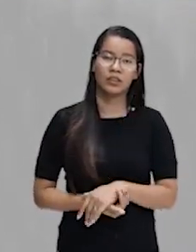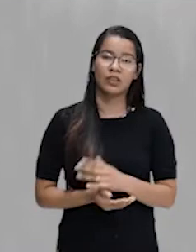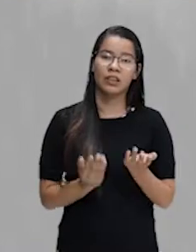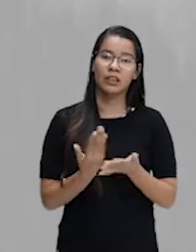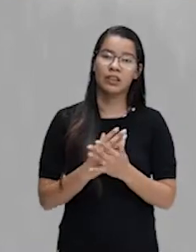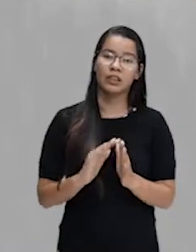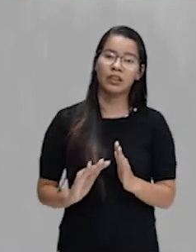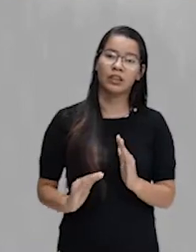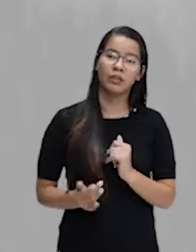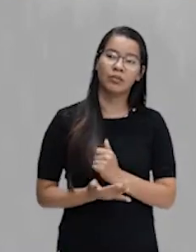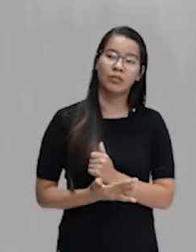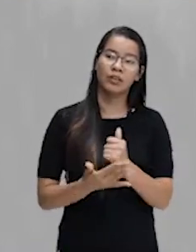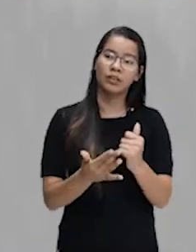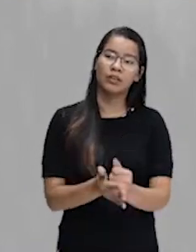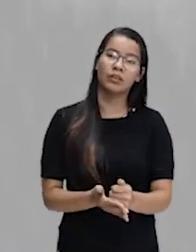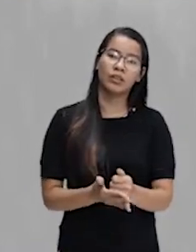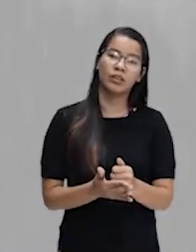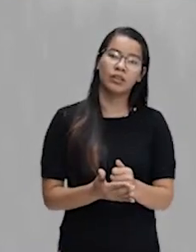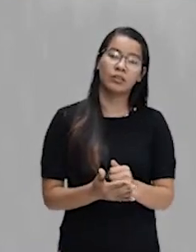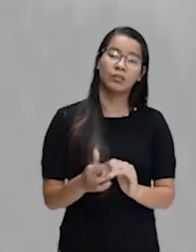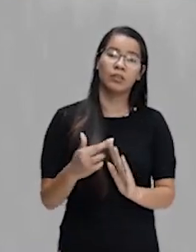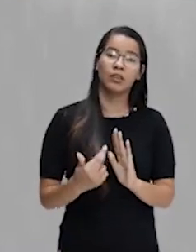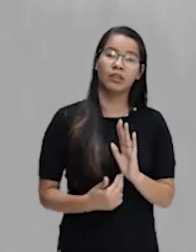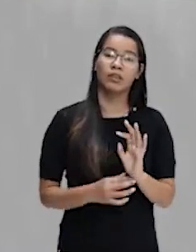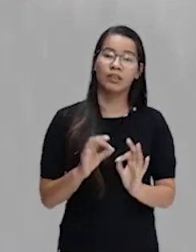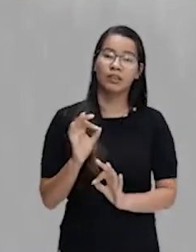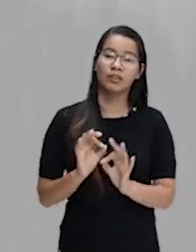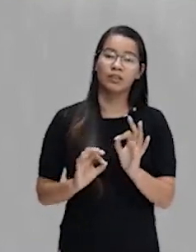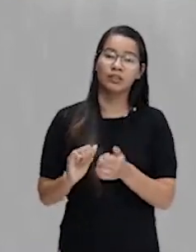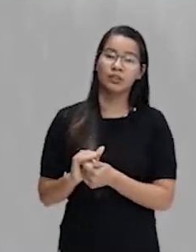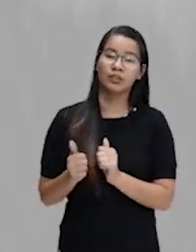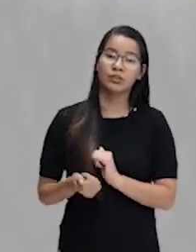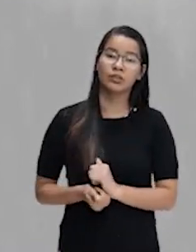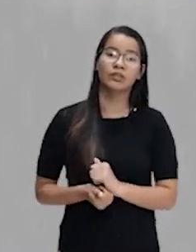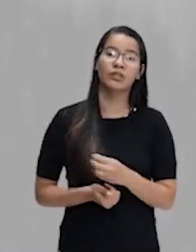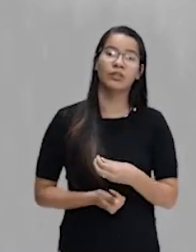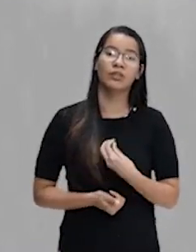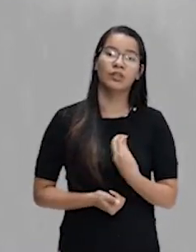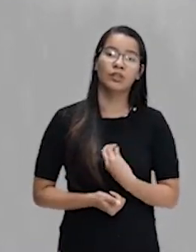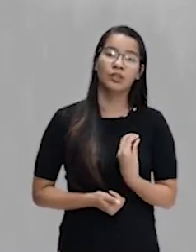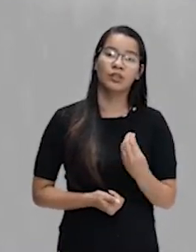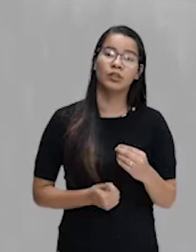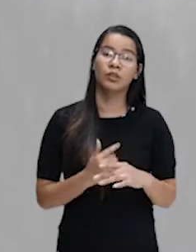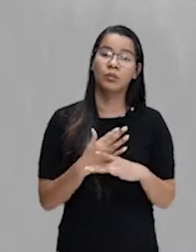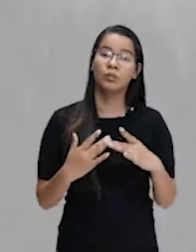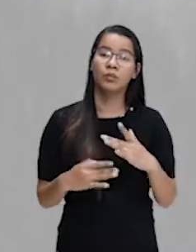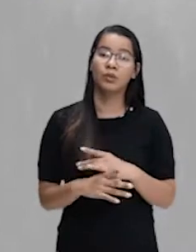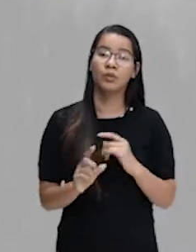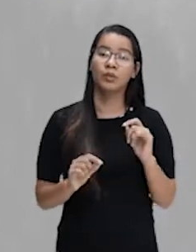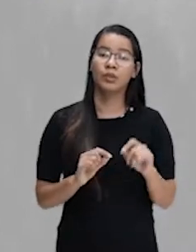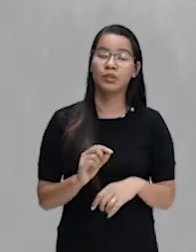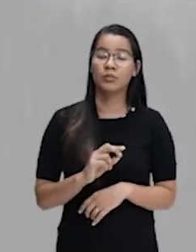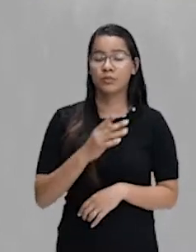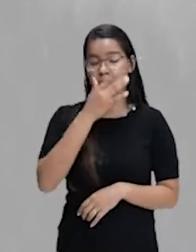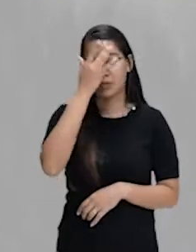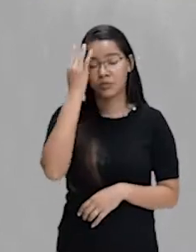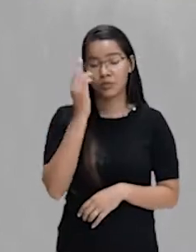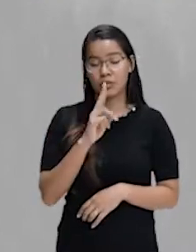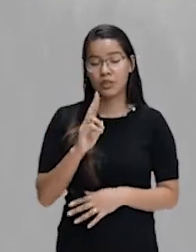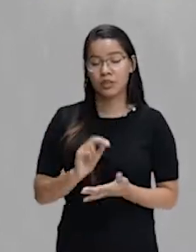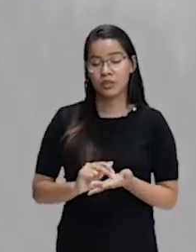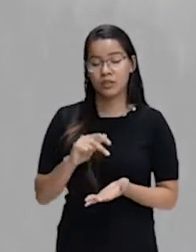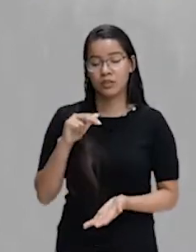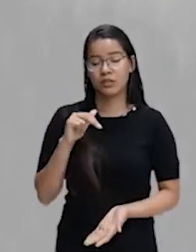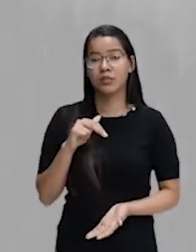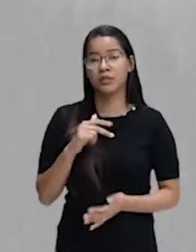acaba favorecendo a uma rearticulação da vida urbana, ou que alguns chamam de renascimento urbano.